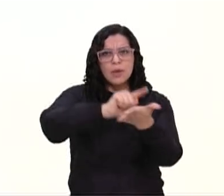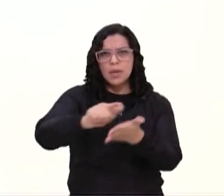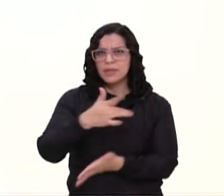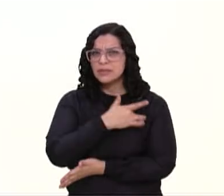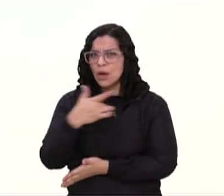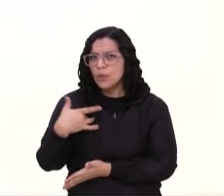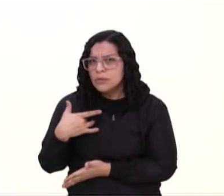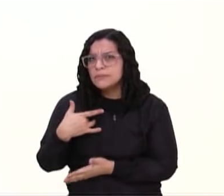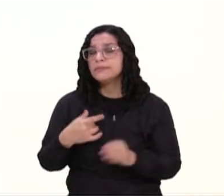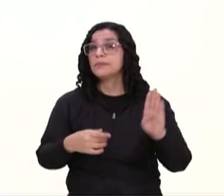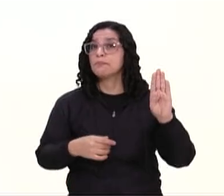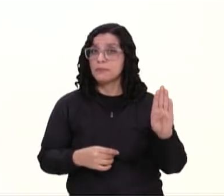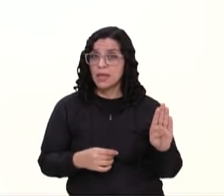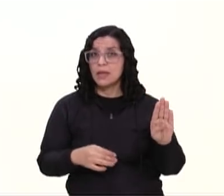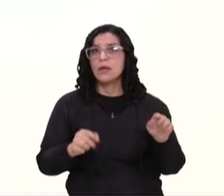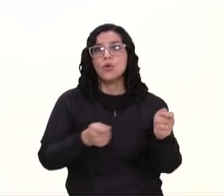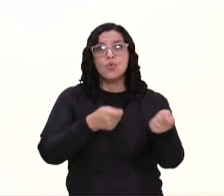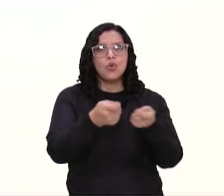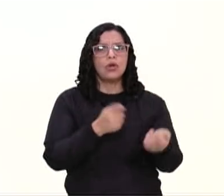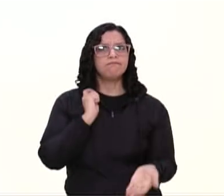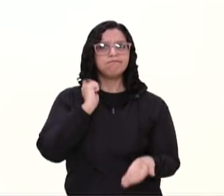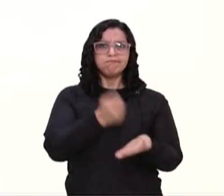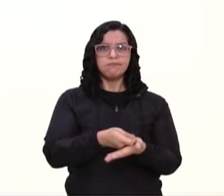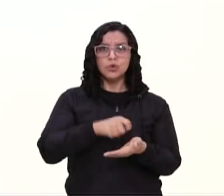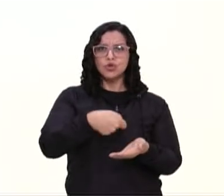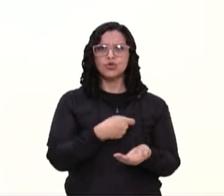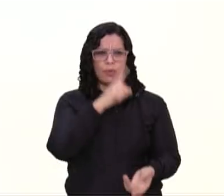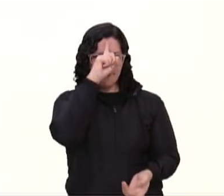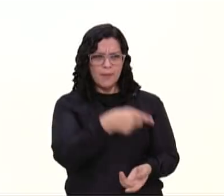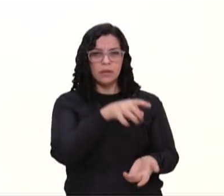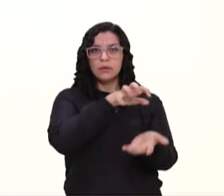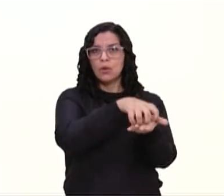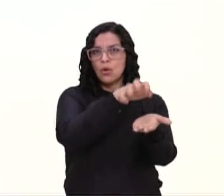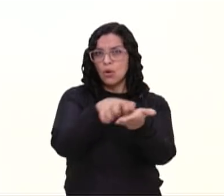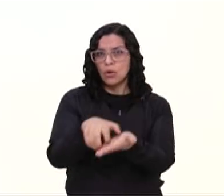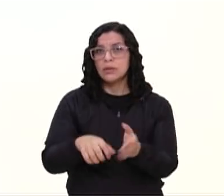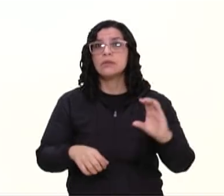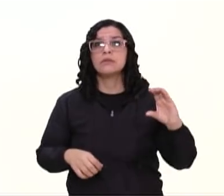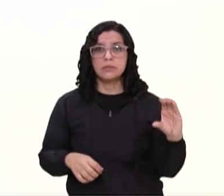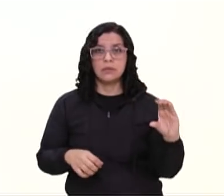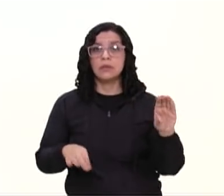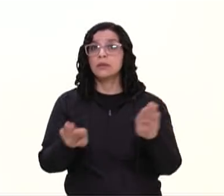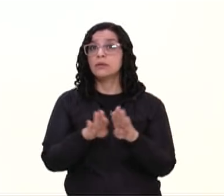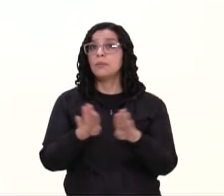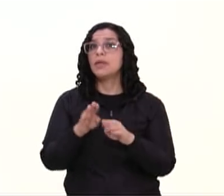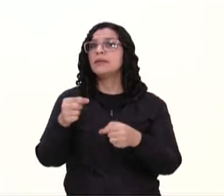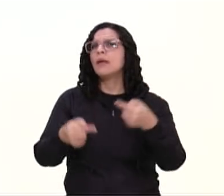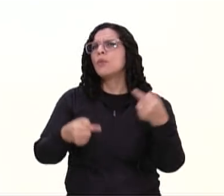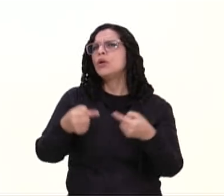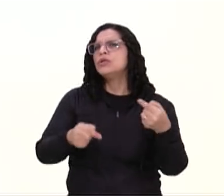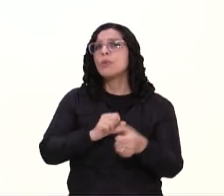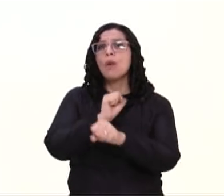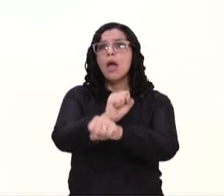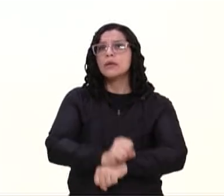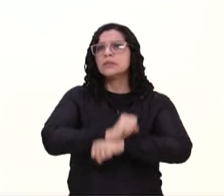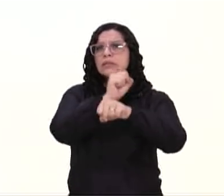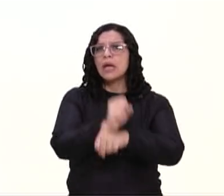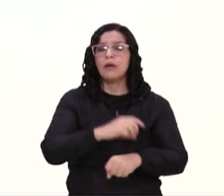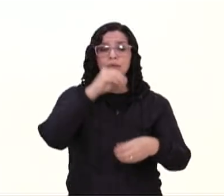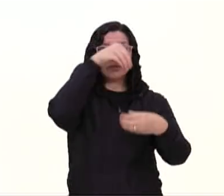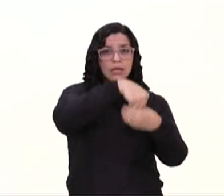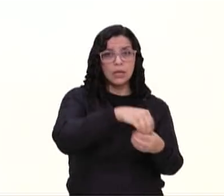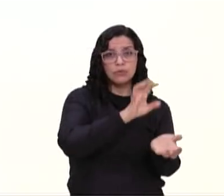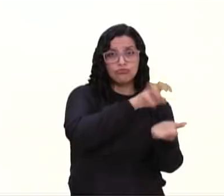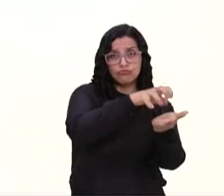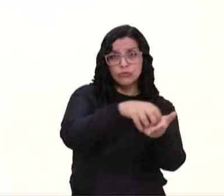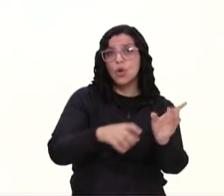colônias? B. Estabelecia um controle rígido sobre as colônias? C. Estabelecia a escravidão em suas colônias?